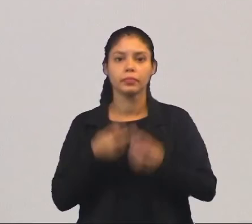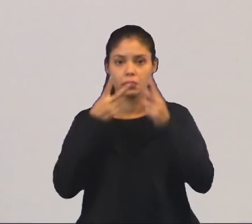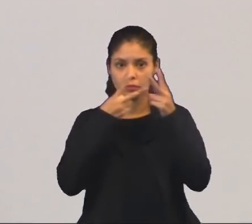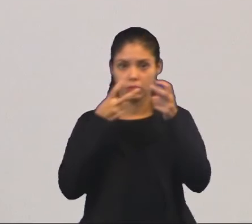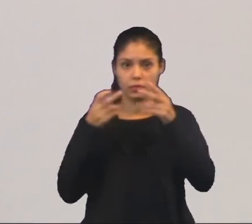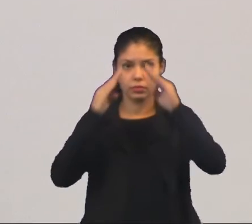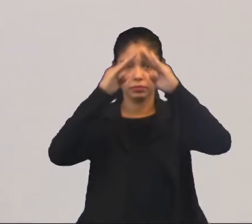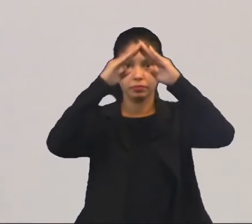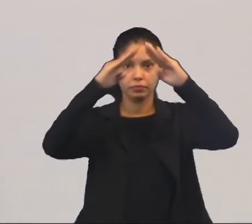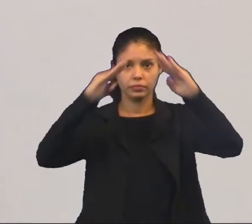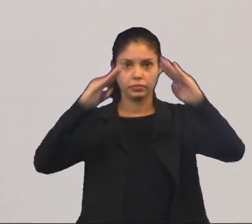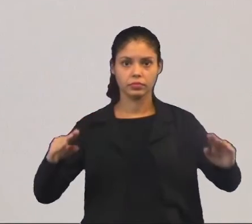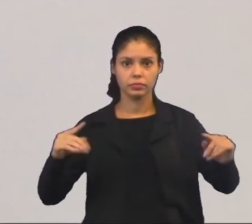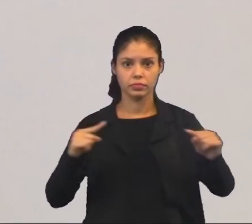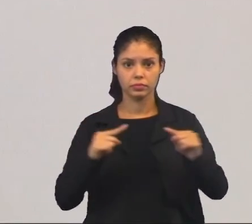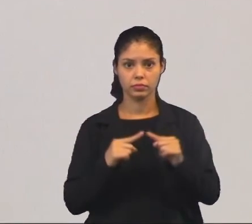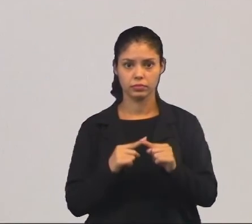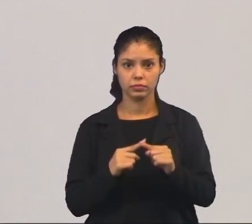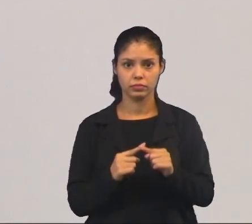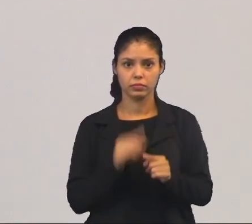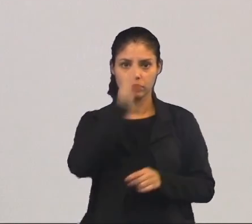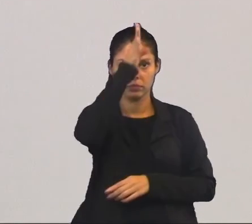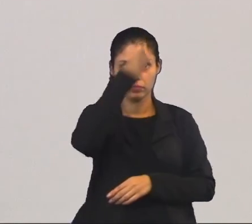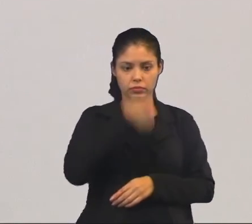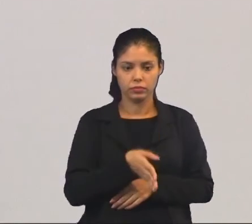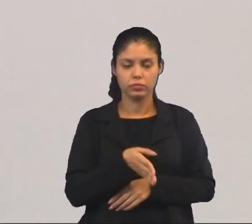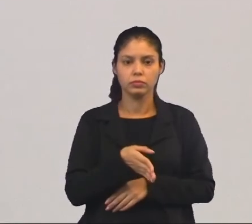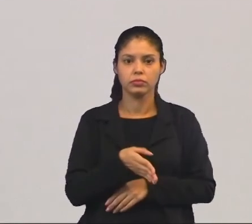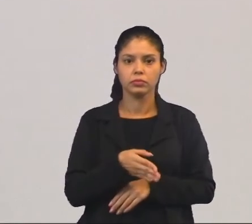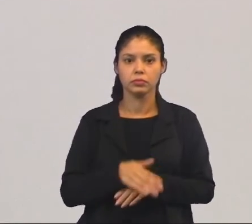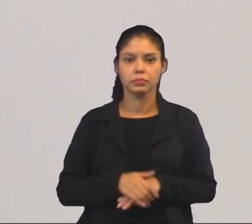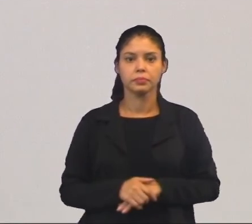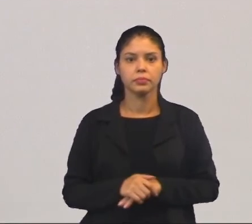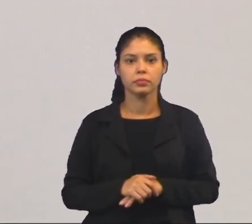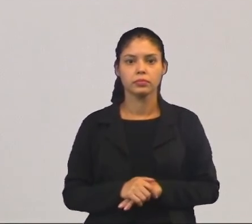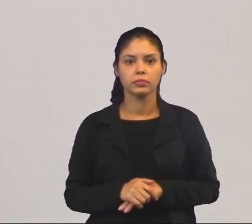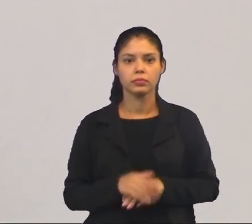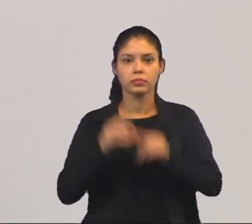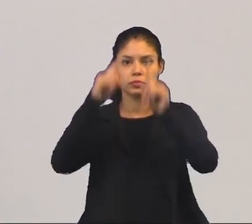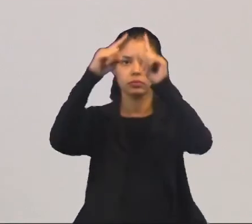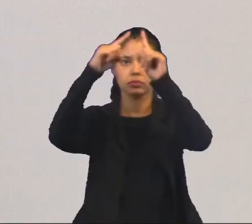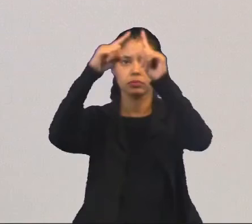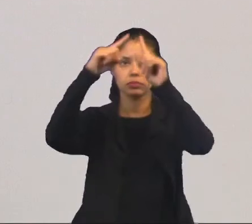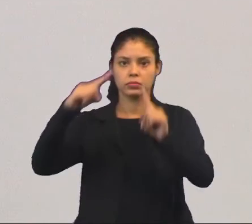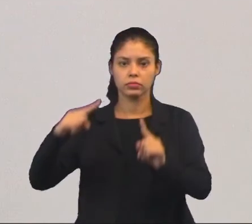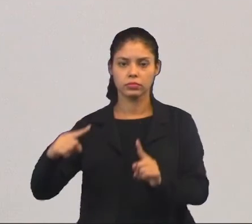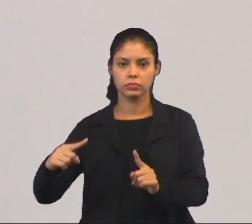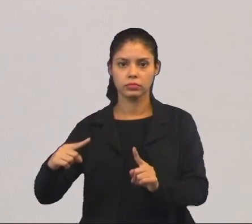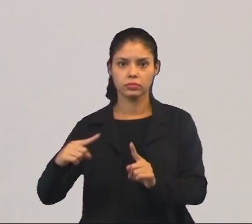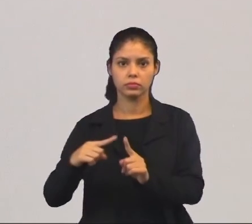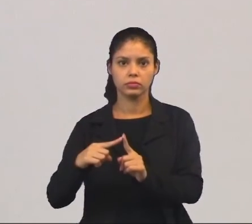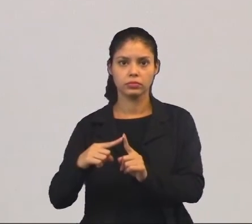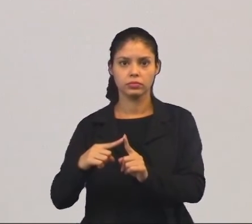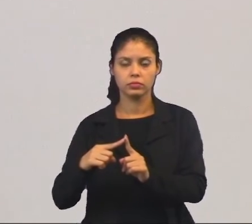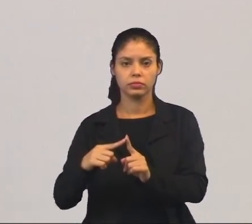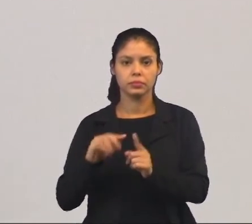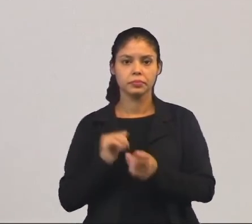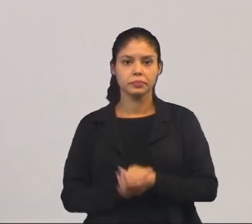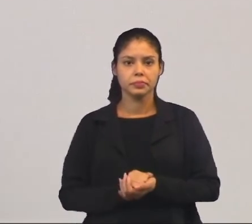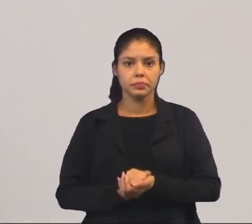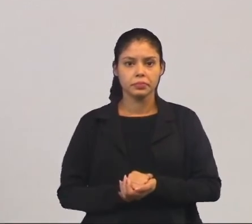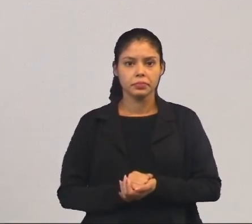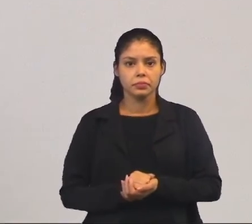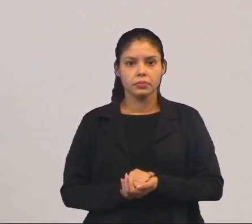observe que ele ficou assim, ó, o triângulo. Então, quando ele corta aqui na altura, é como se ele pegasse o triângulo aqui e dividisse ele ao